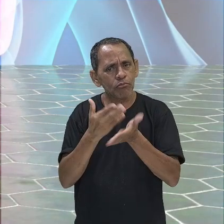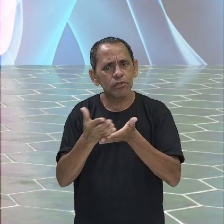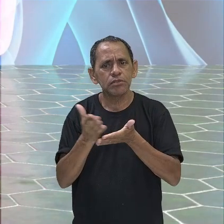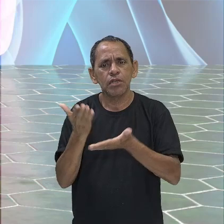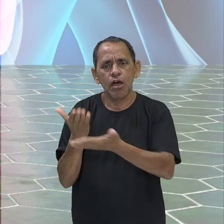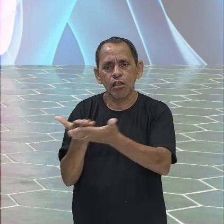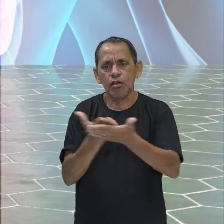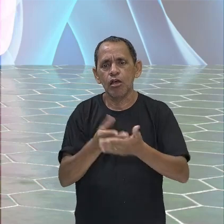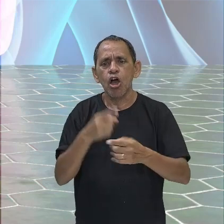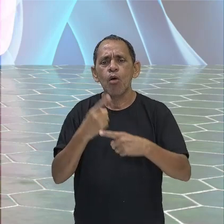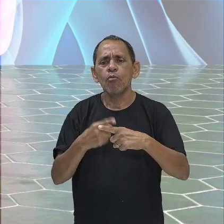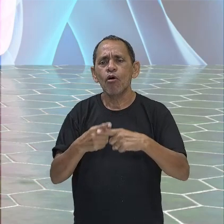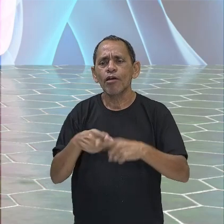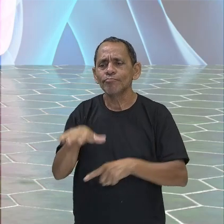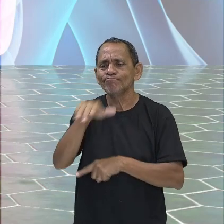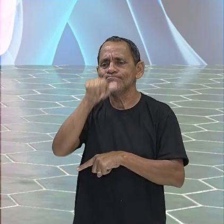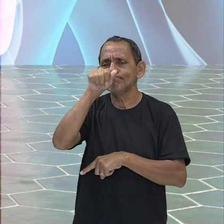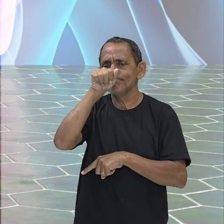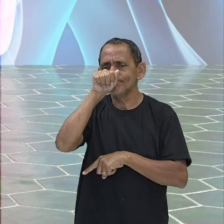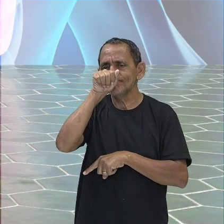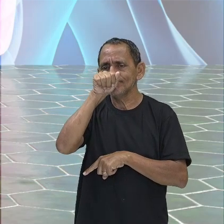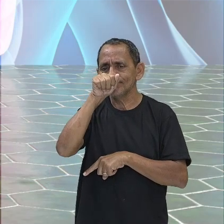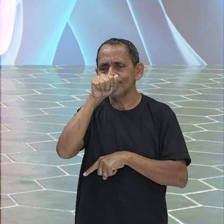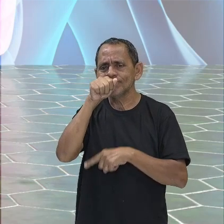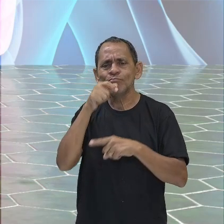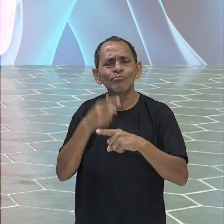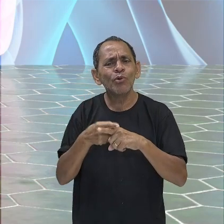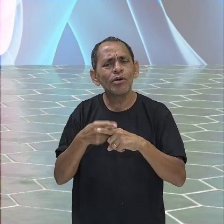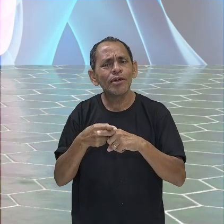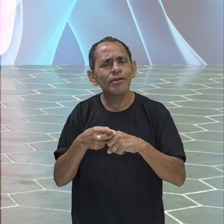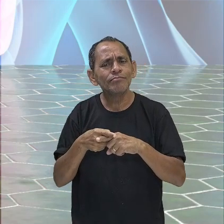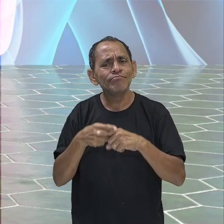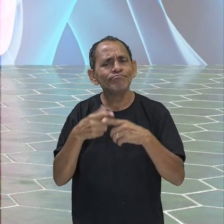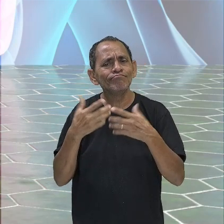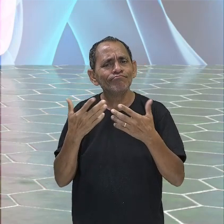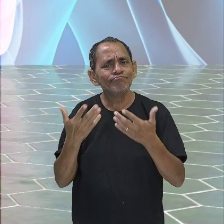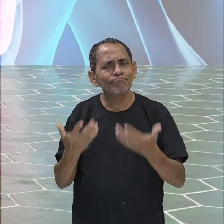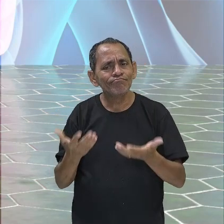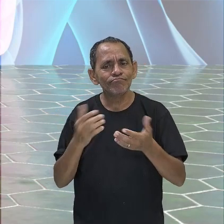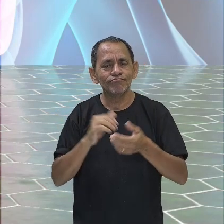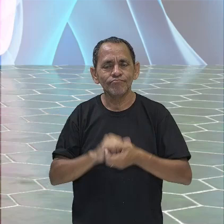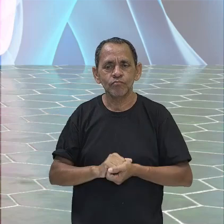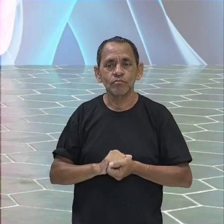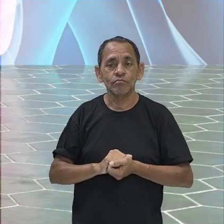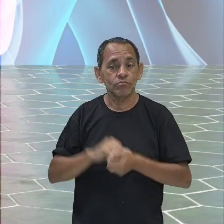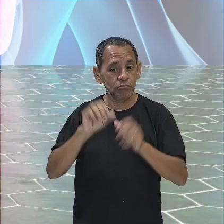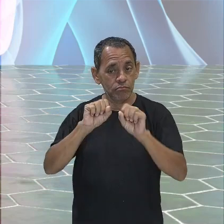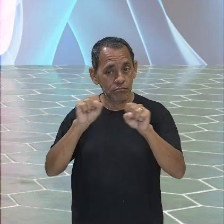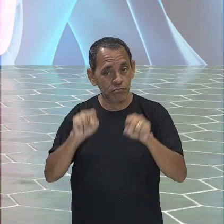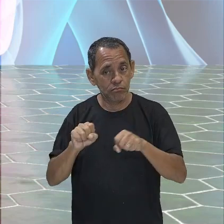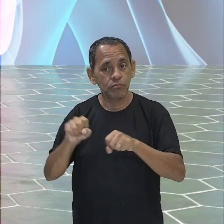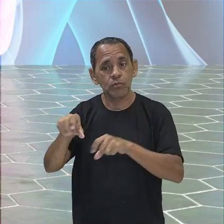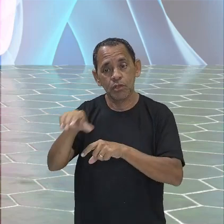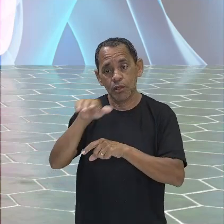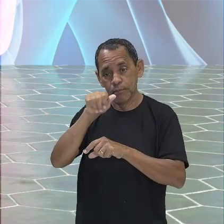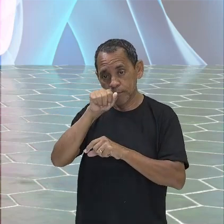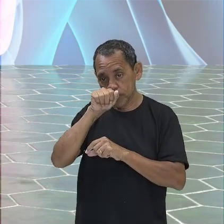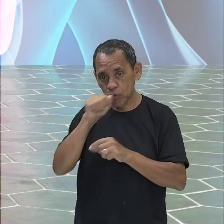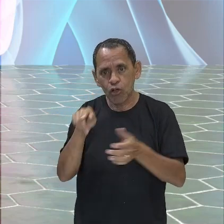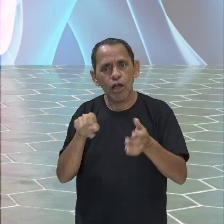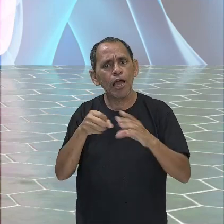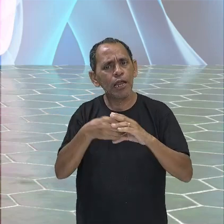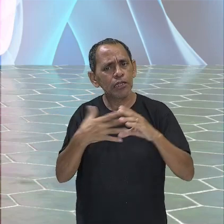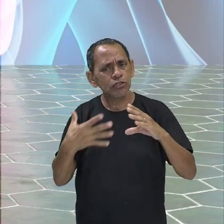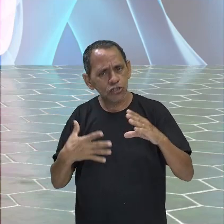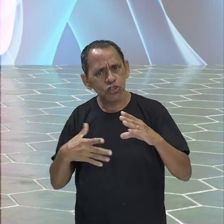que respiramos? Então, o sistema respiratório, ele é composto por um